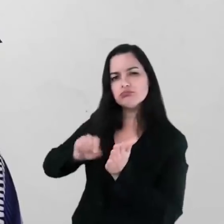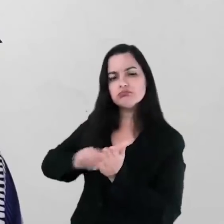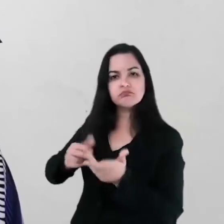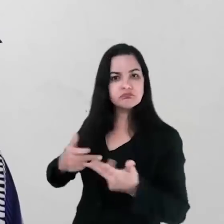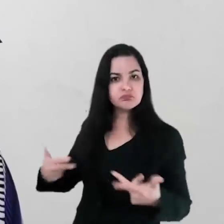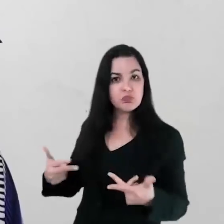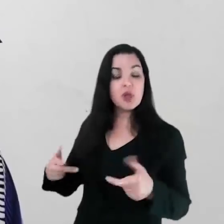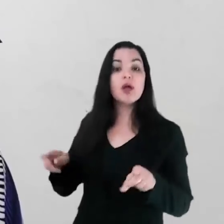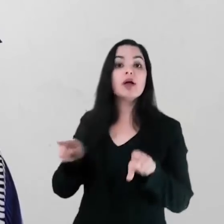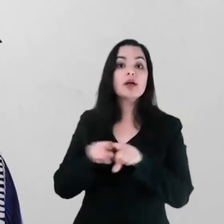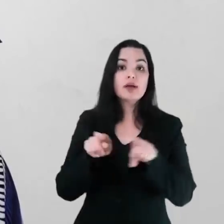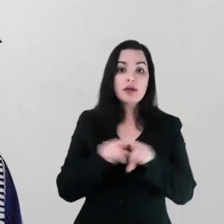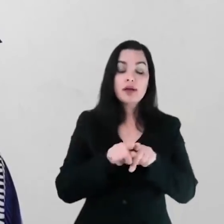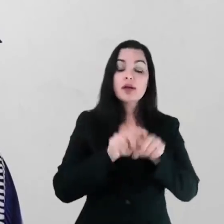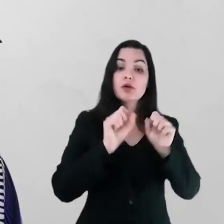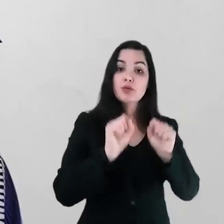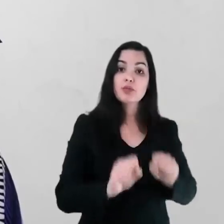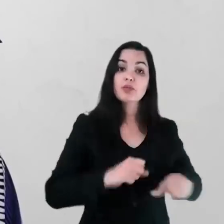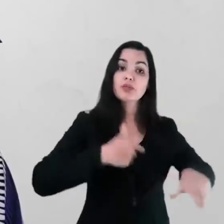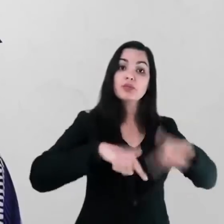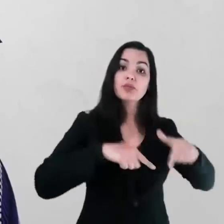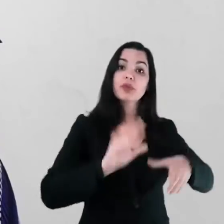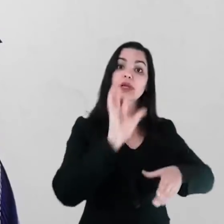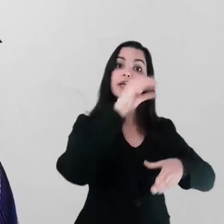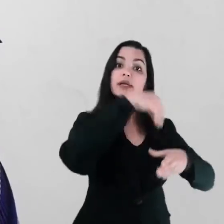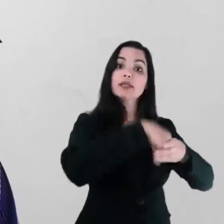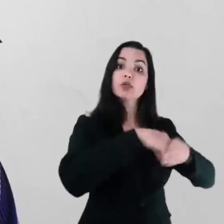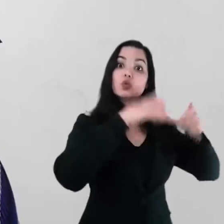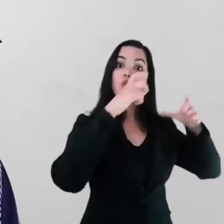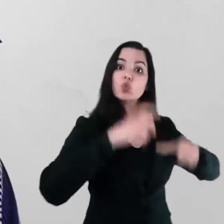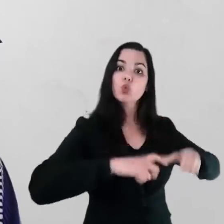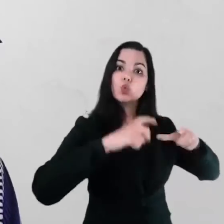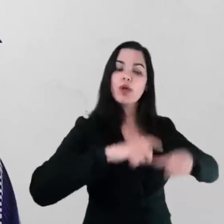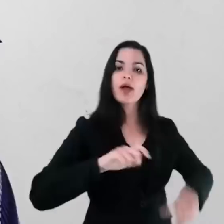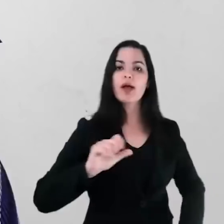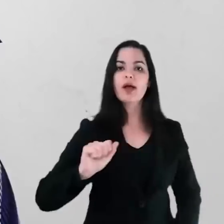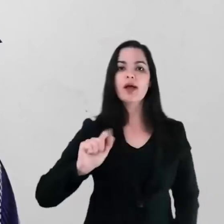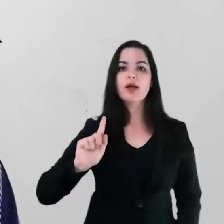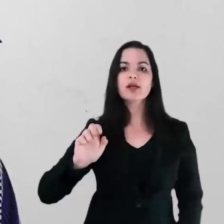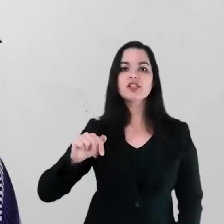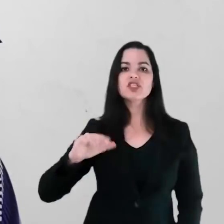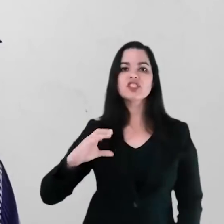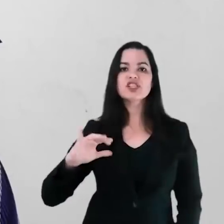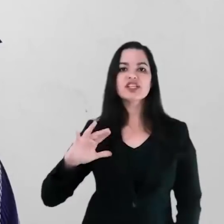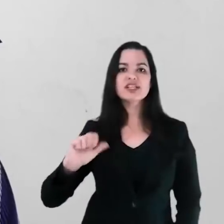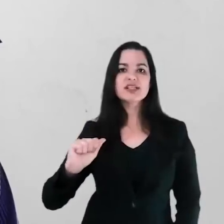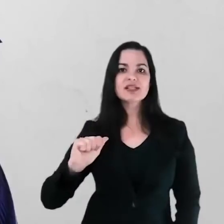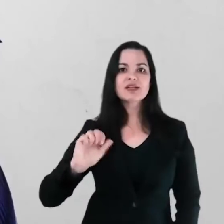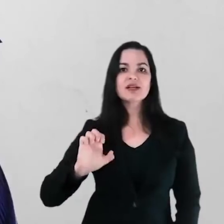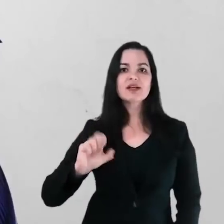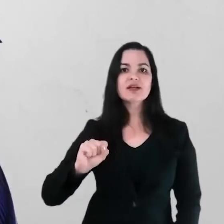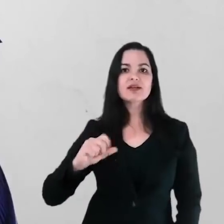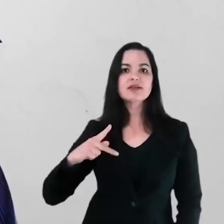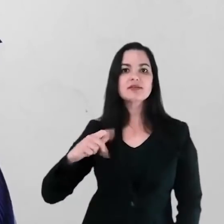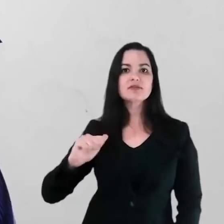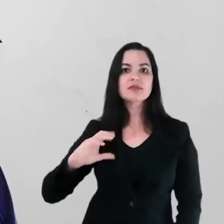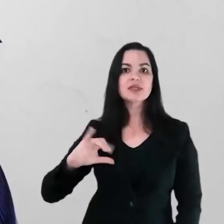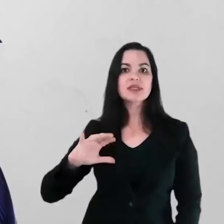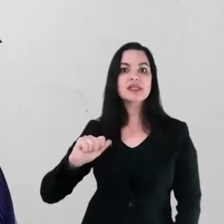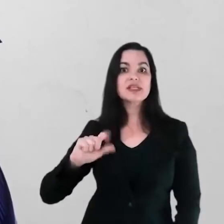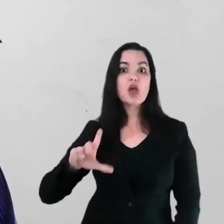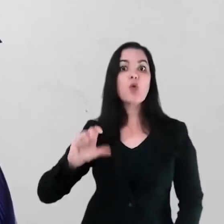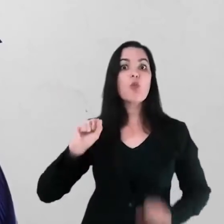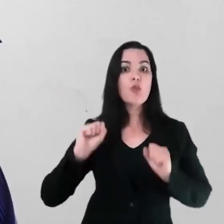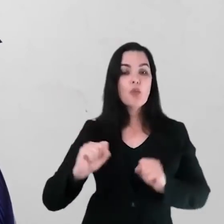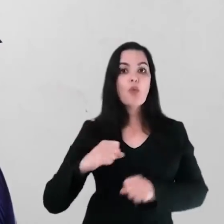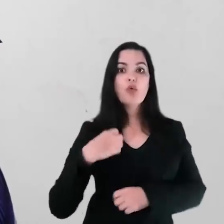também podem trabalhar em agências espaciais e fazerem viagens pelo espaço. Isso